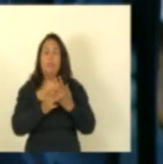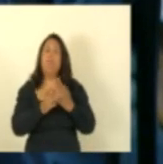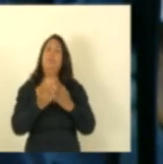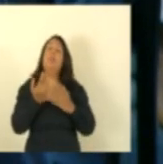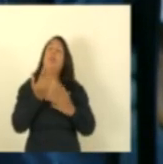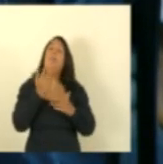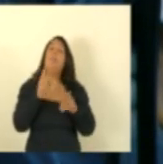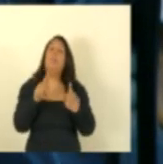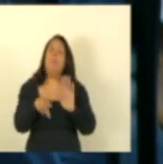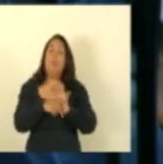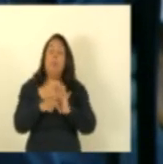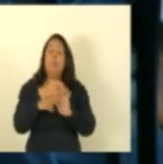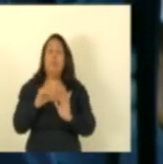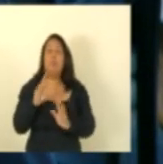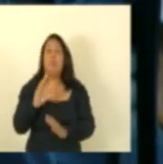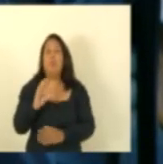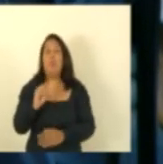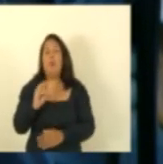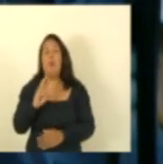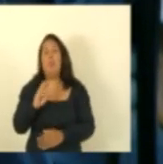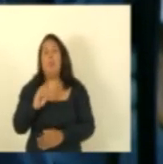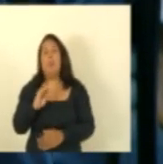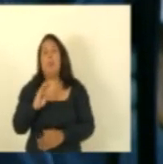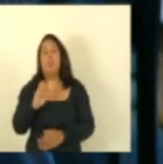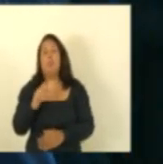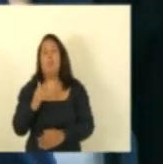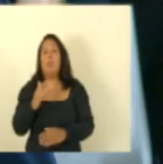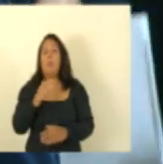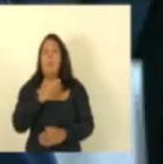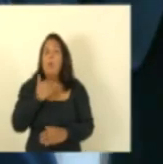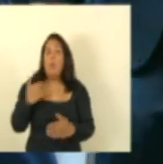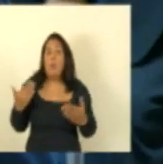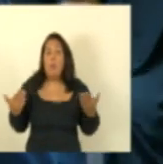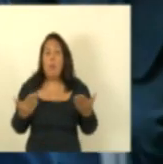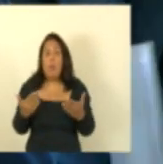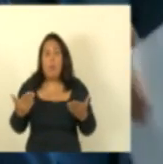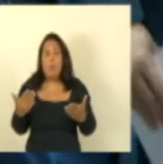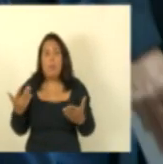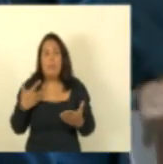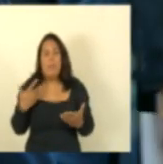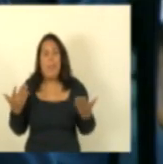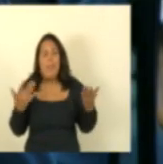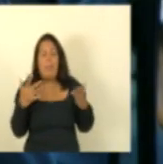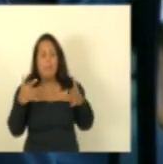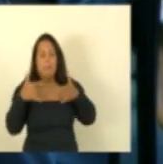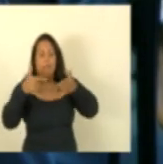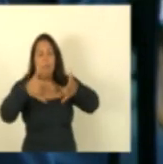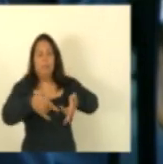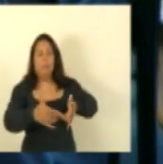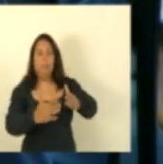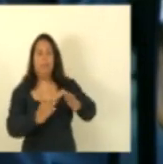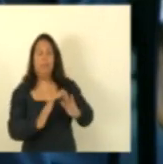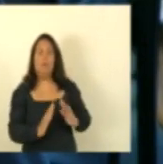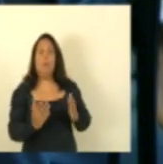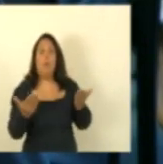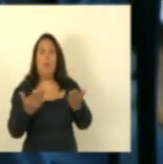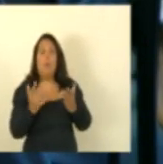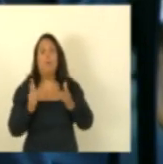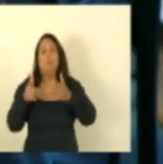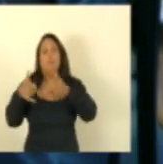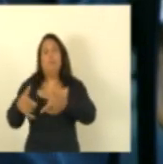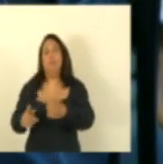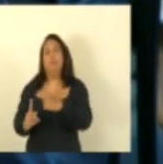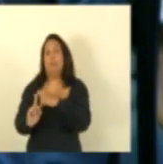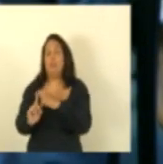pai de João Gilberto, faleceu hoje, dia 24, e nesse exato momento está sendo velada e o sepultamento hoje também às